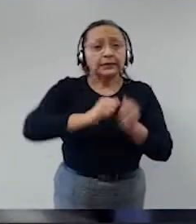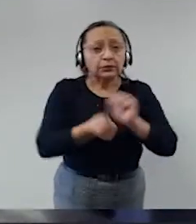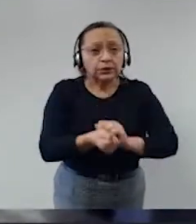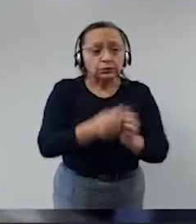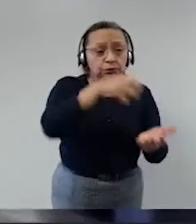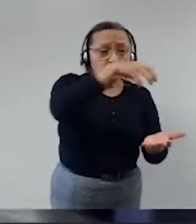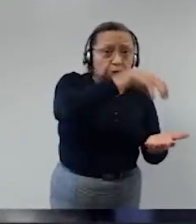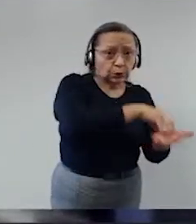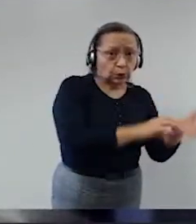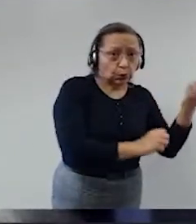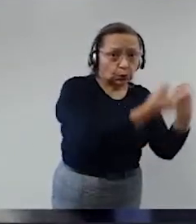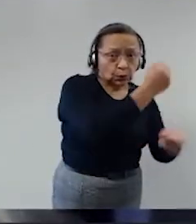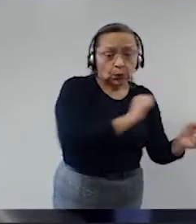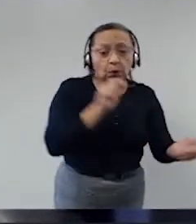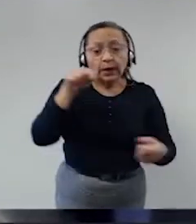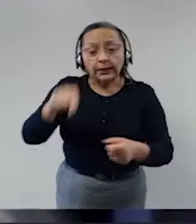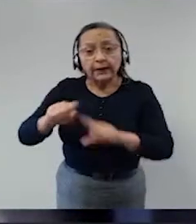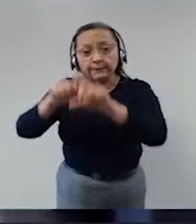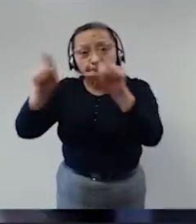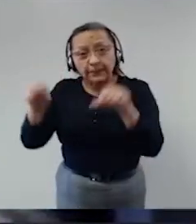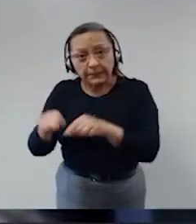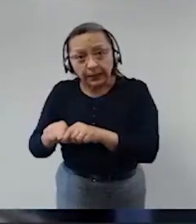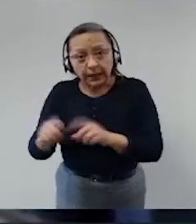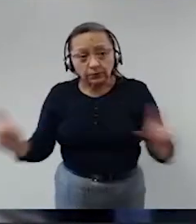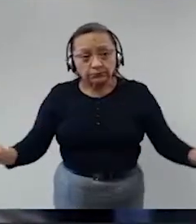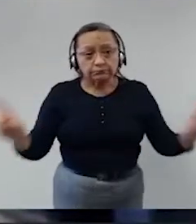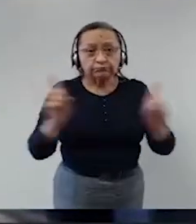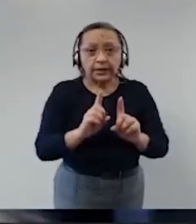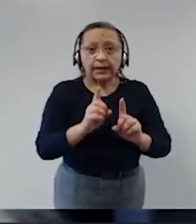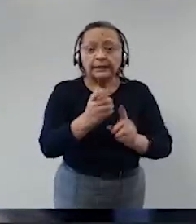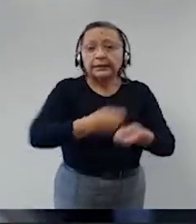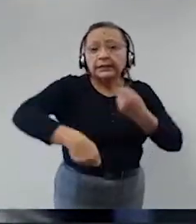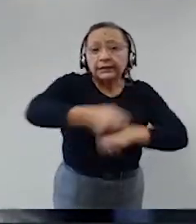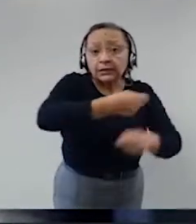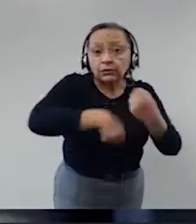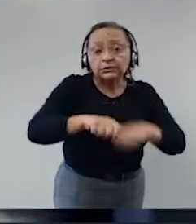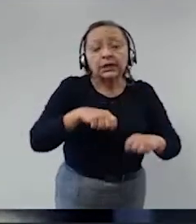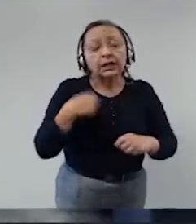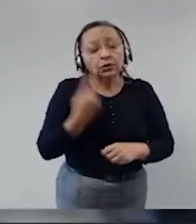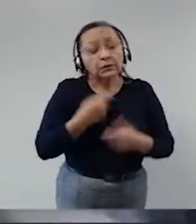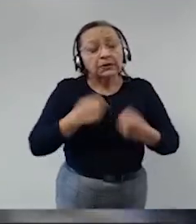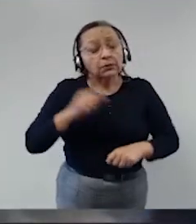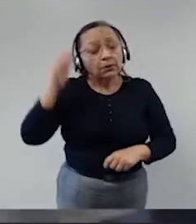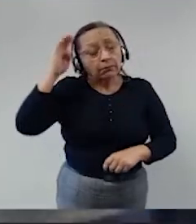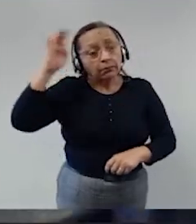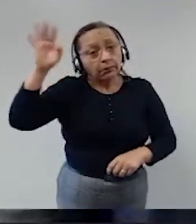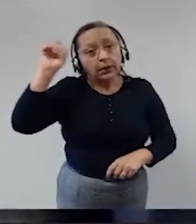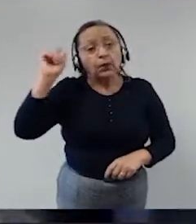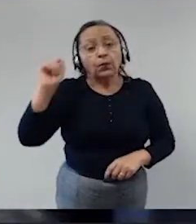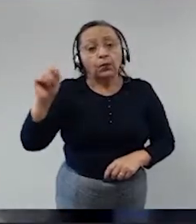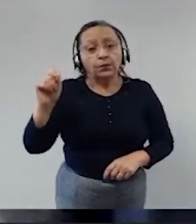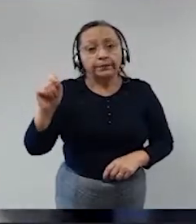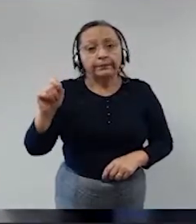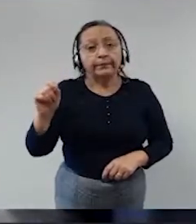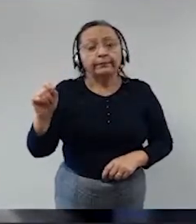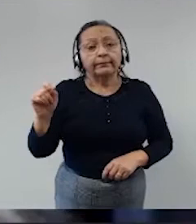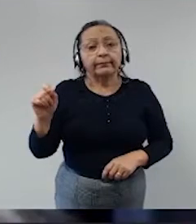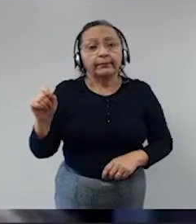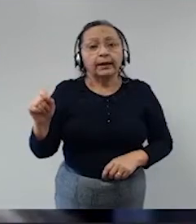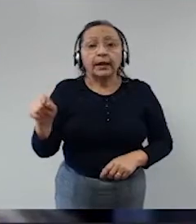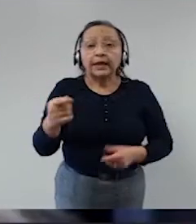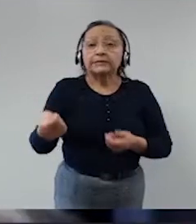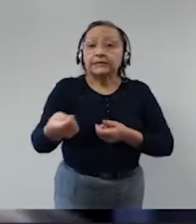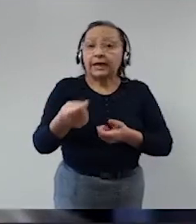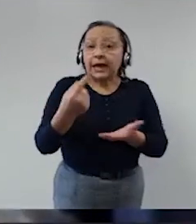negociada, sempre deve ter em mente, nós devemos ter em mente que ela deve